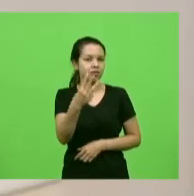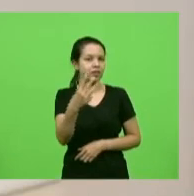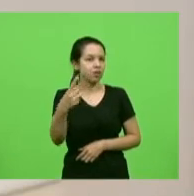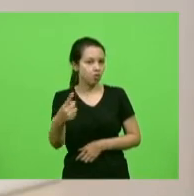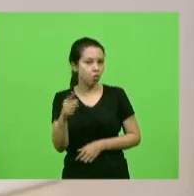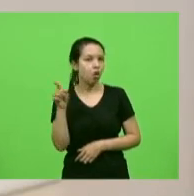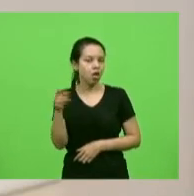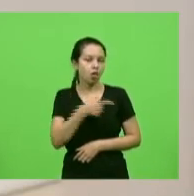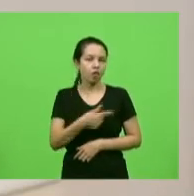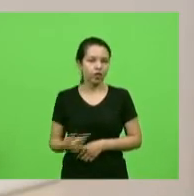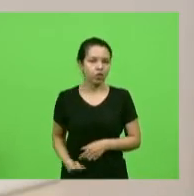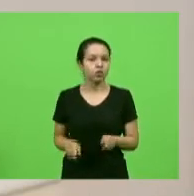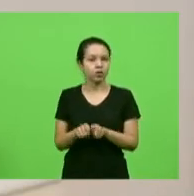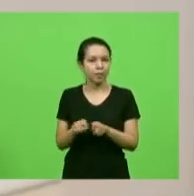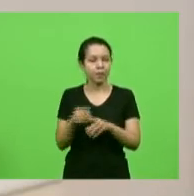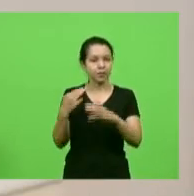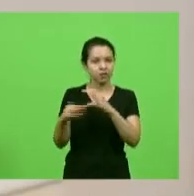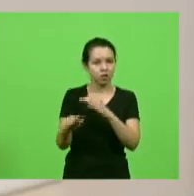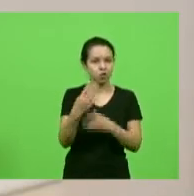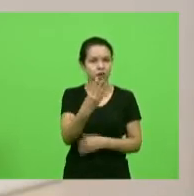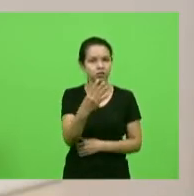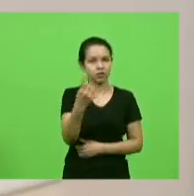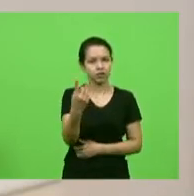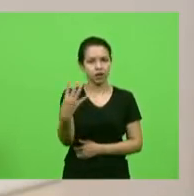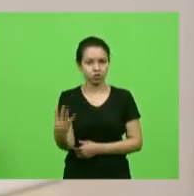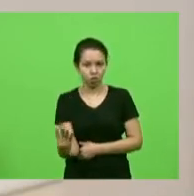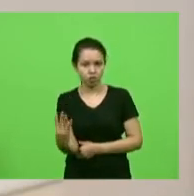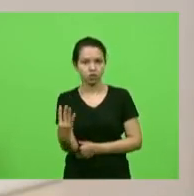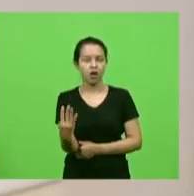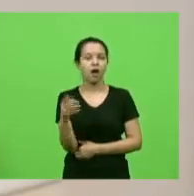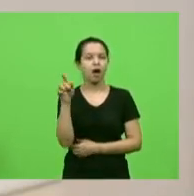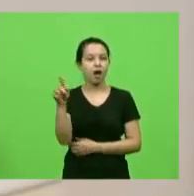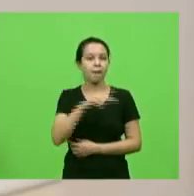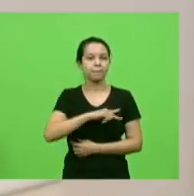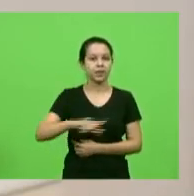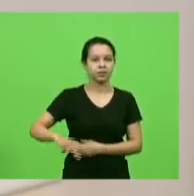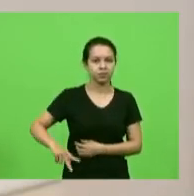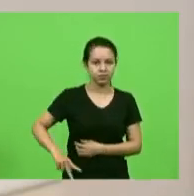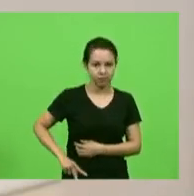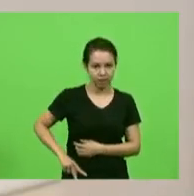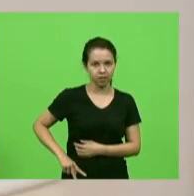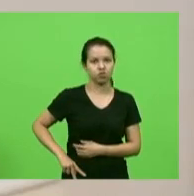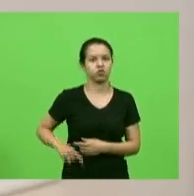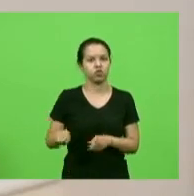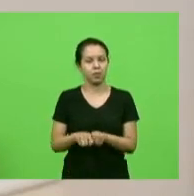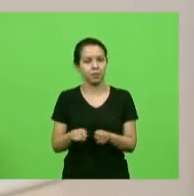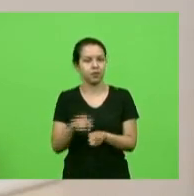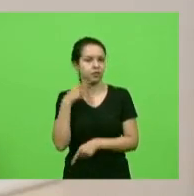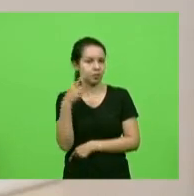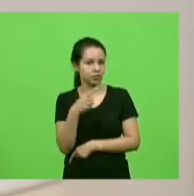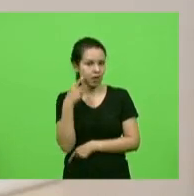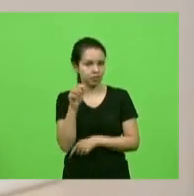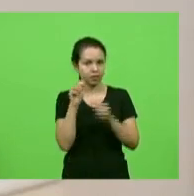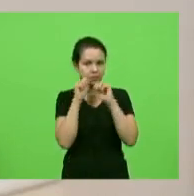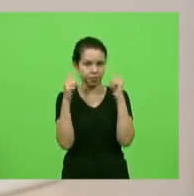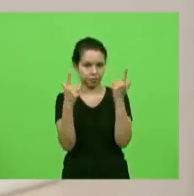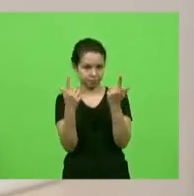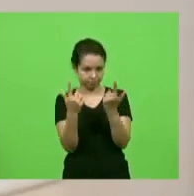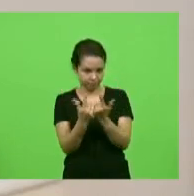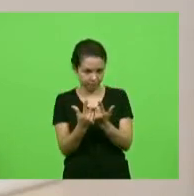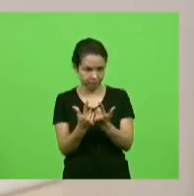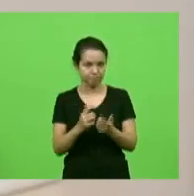encaminha a mensagem 414 ao excelentíssimo senhor presidente e senhoras e senhores deputados da Assembleia Legislativa do Estado de Santa